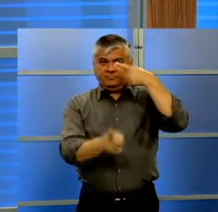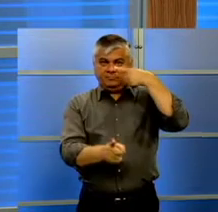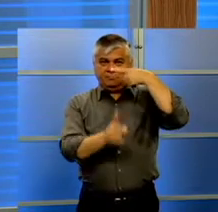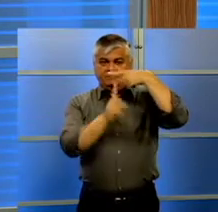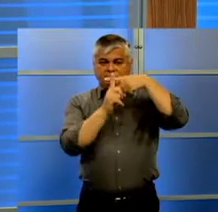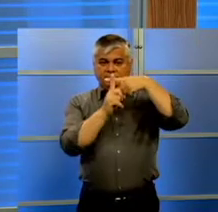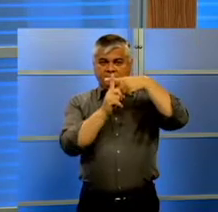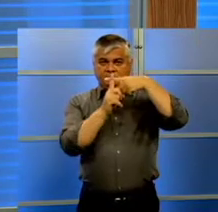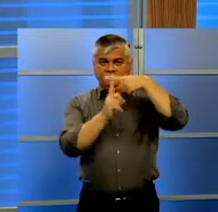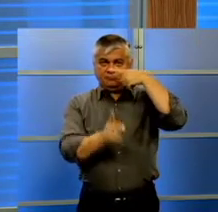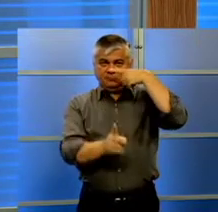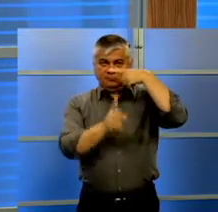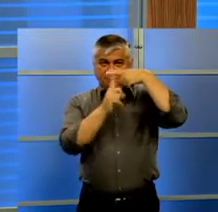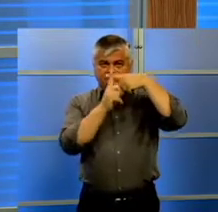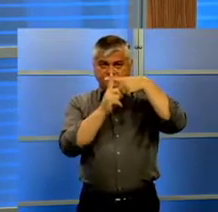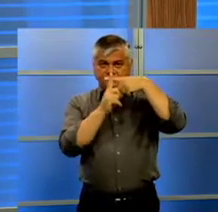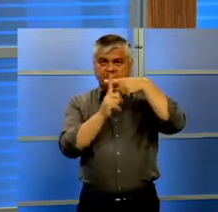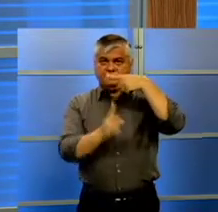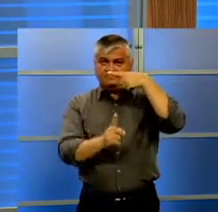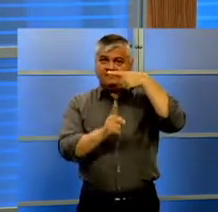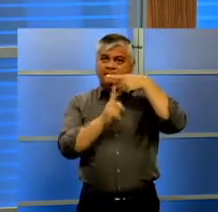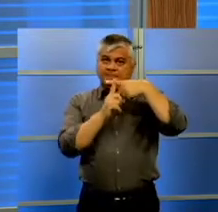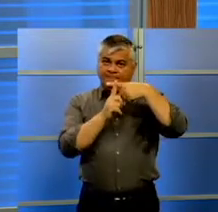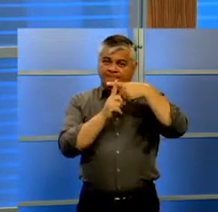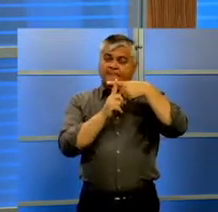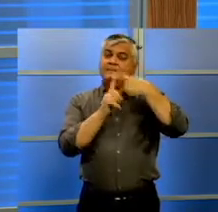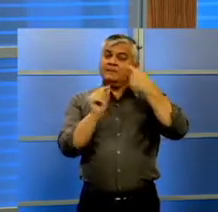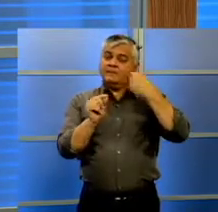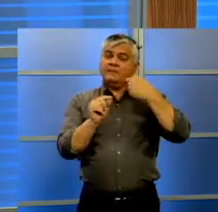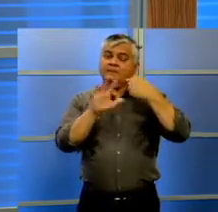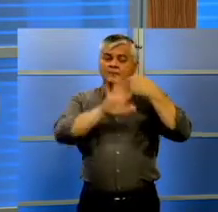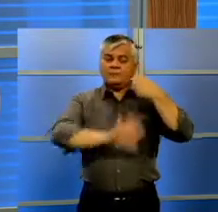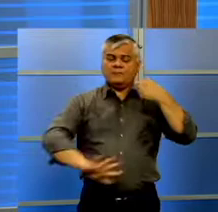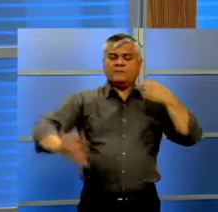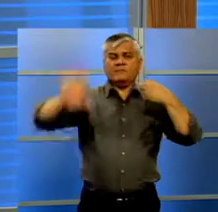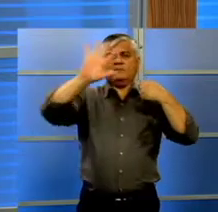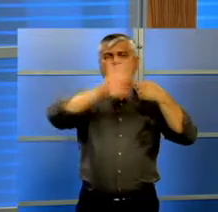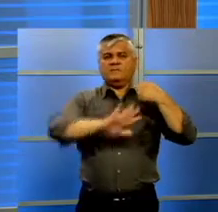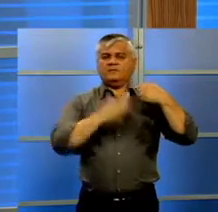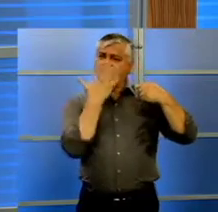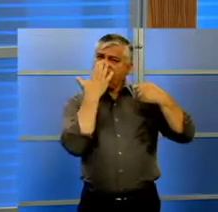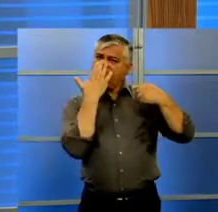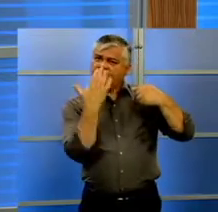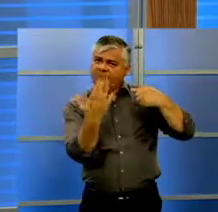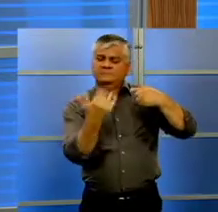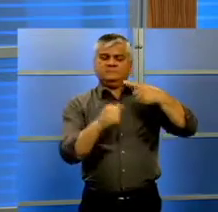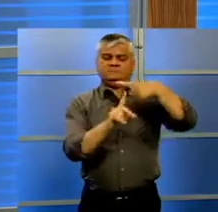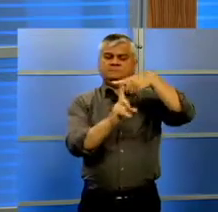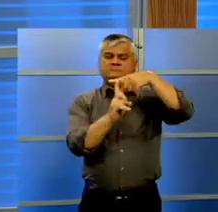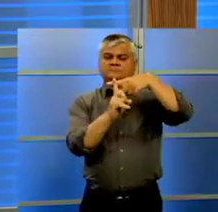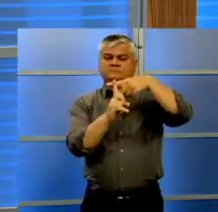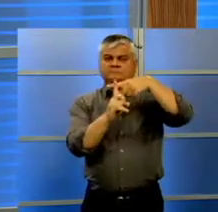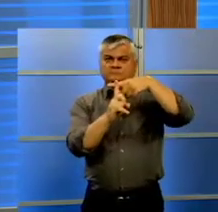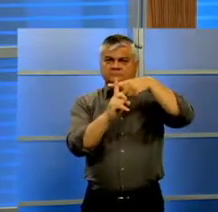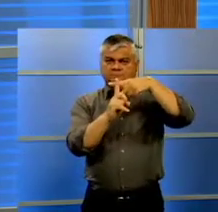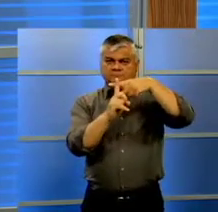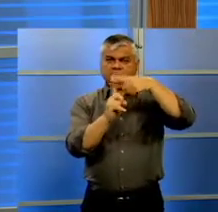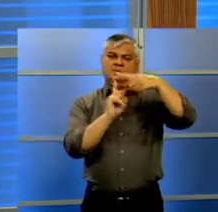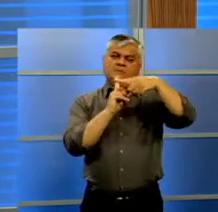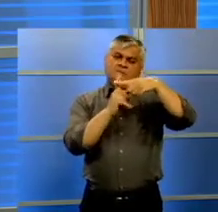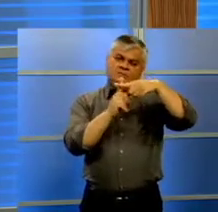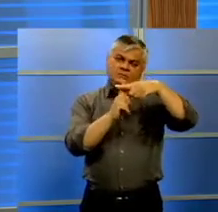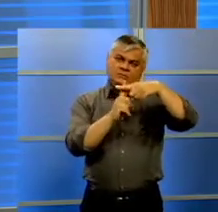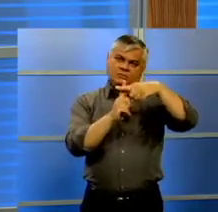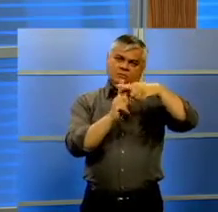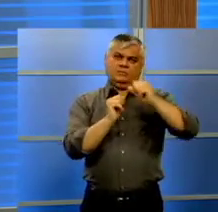a adição na própria matemática, né? Ponto de articulação no espaço neutro, à frente do corpo. Nós mostramos mais, ação de